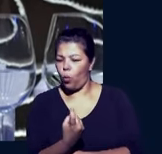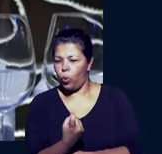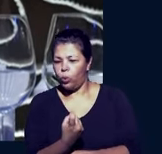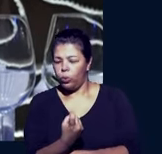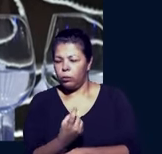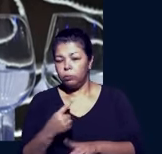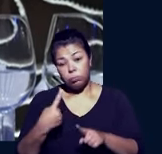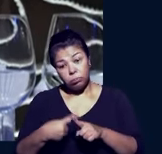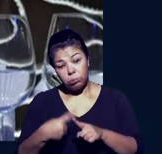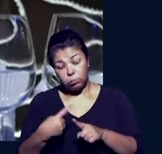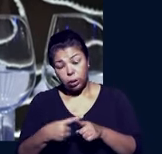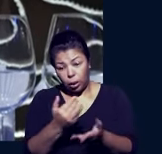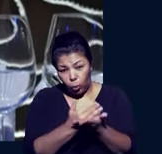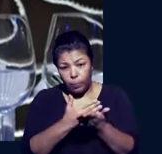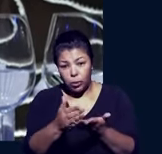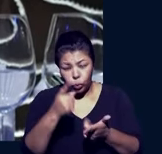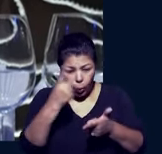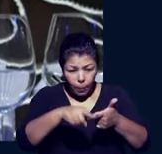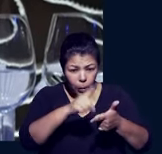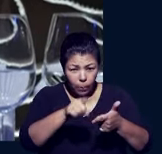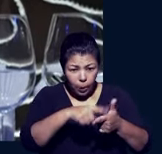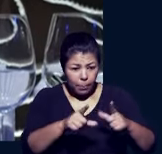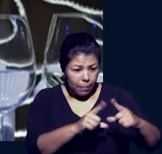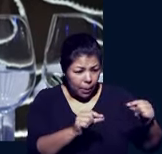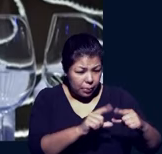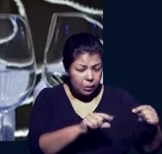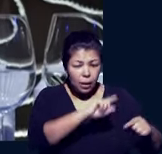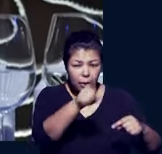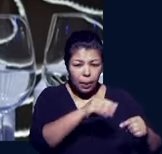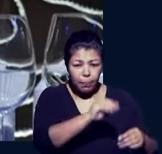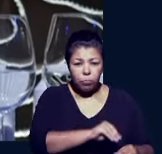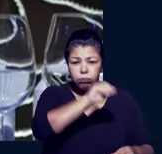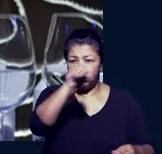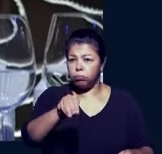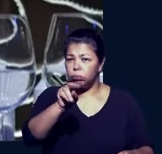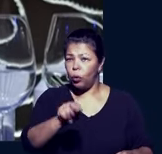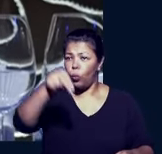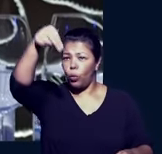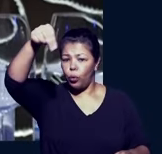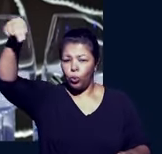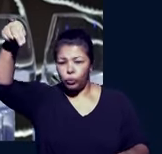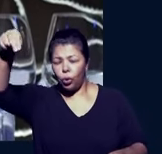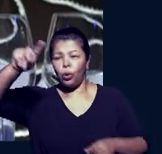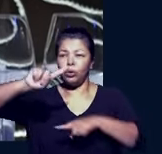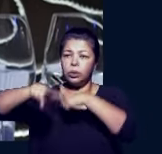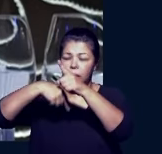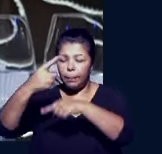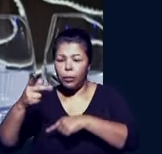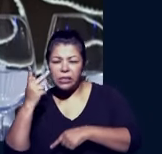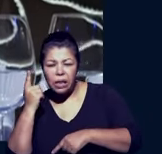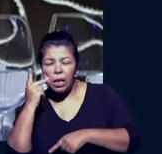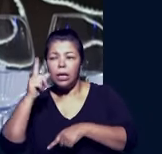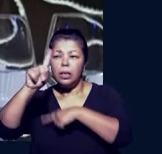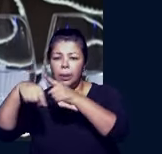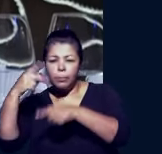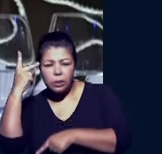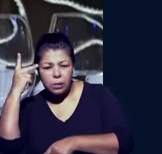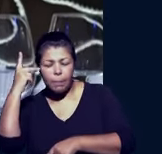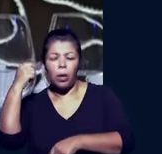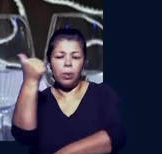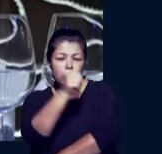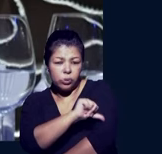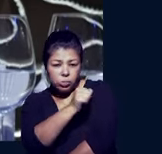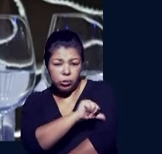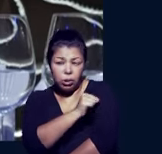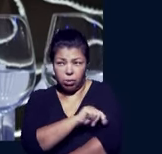ano pontual começou em Brasília foi pro Rio Grande do Norte foi pra Bahia depois Ceará depois São Paulo depois Rio de Janeiro se for